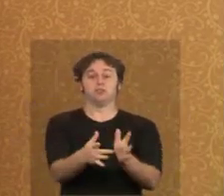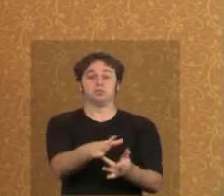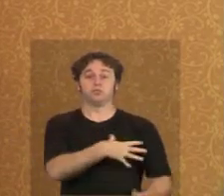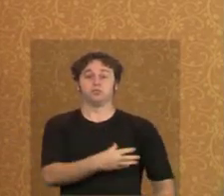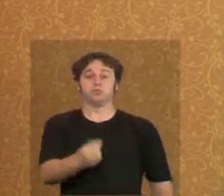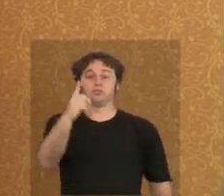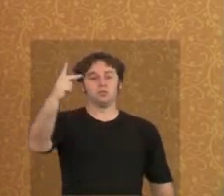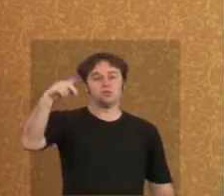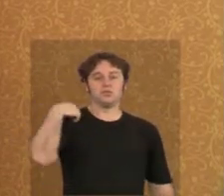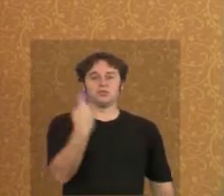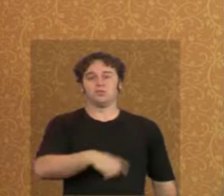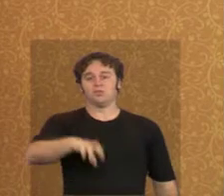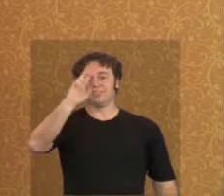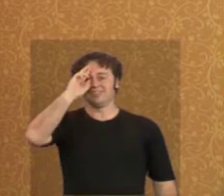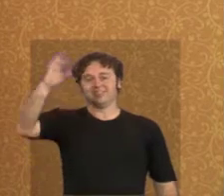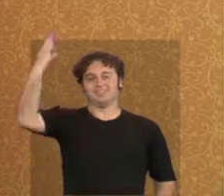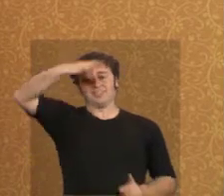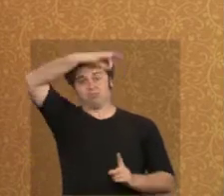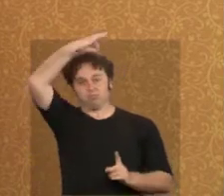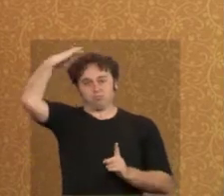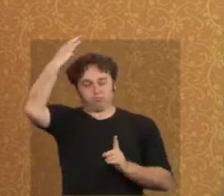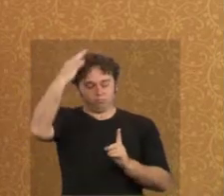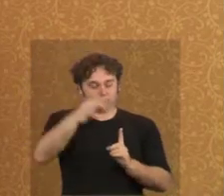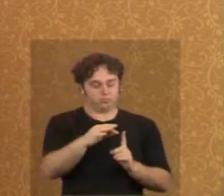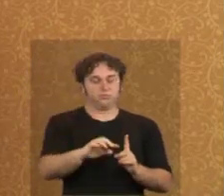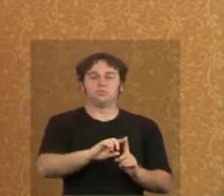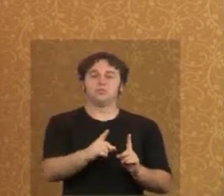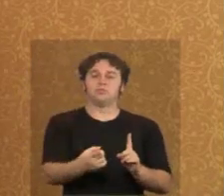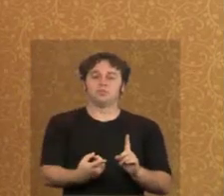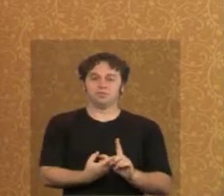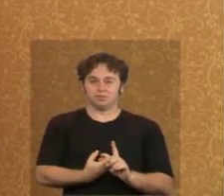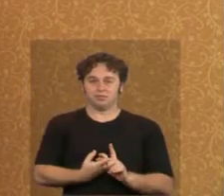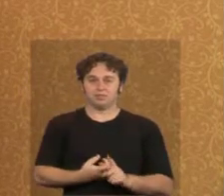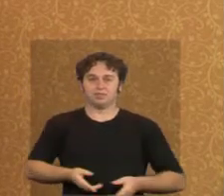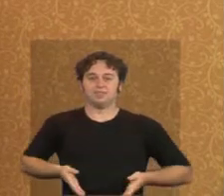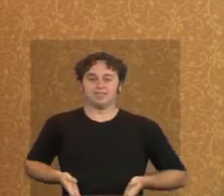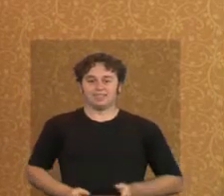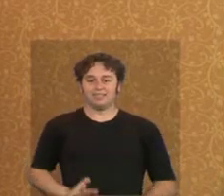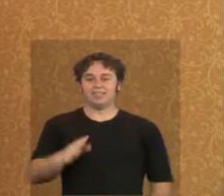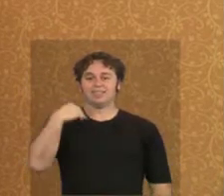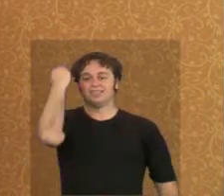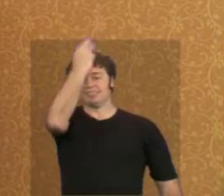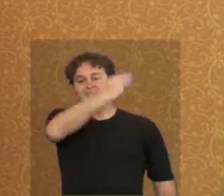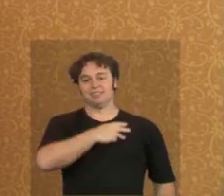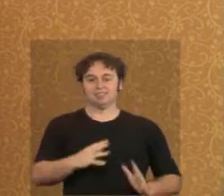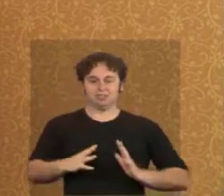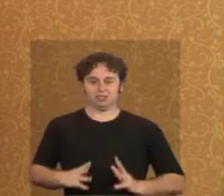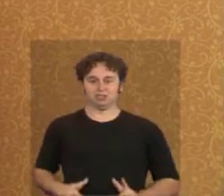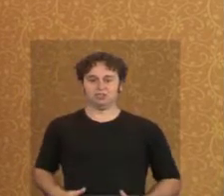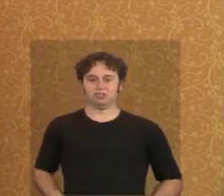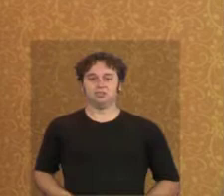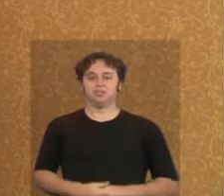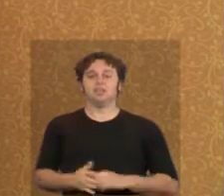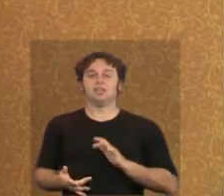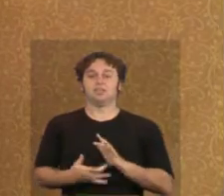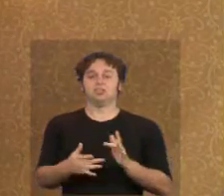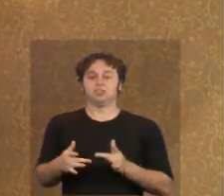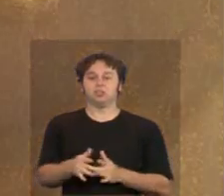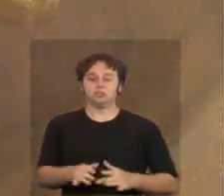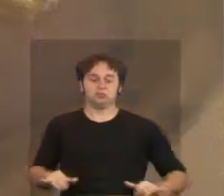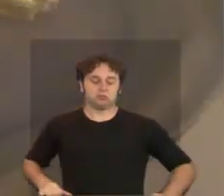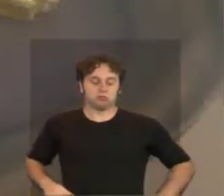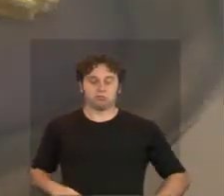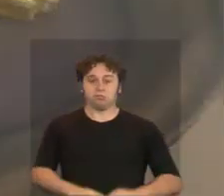e em Jesus Cristo, seu único Filho, nosso Senhor, que foi concebido pelo poder do Espírito Santo, nasceu da Virgem